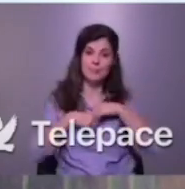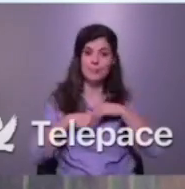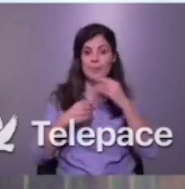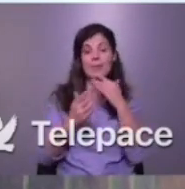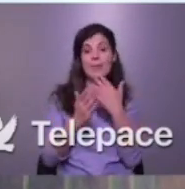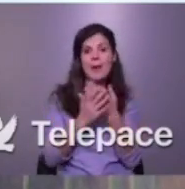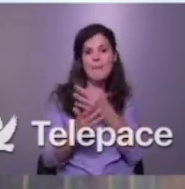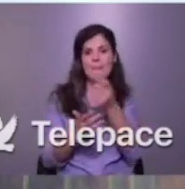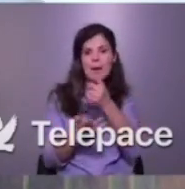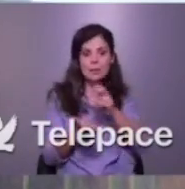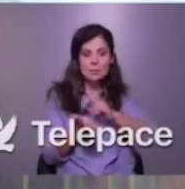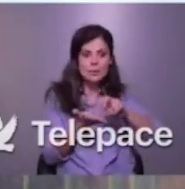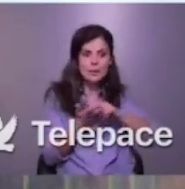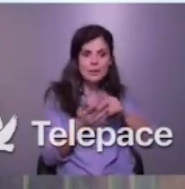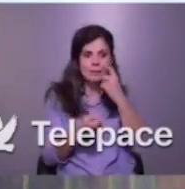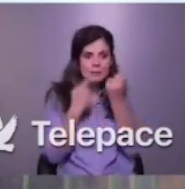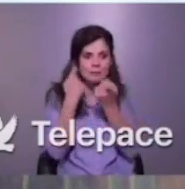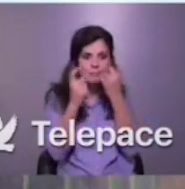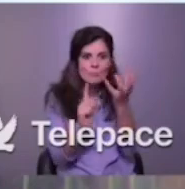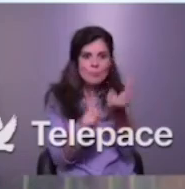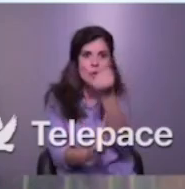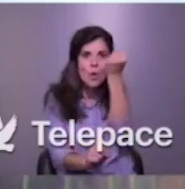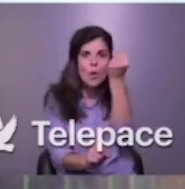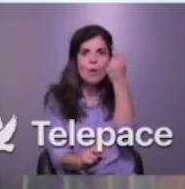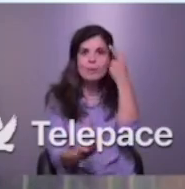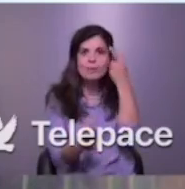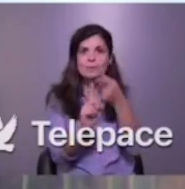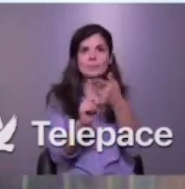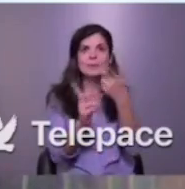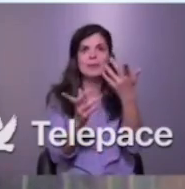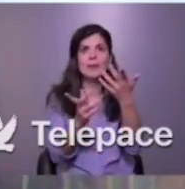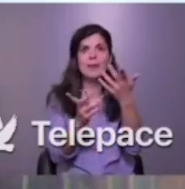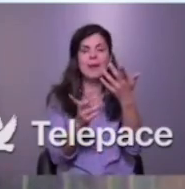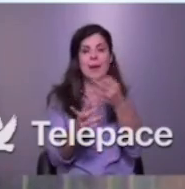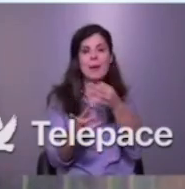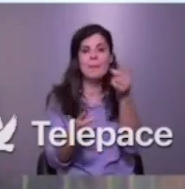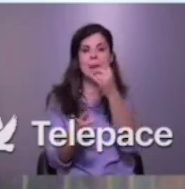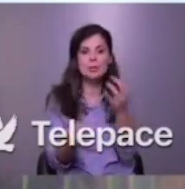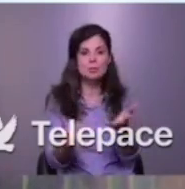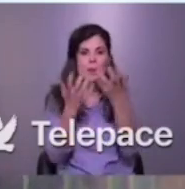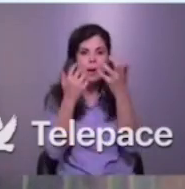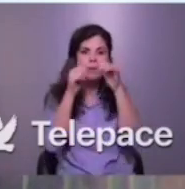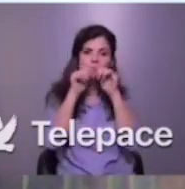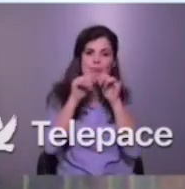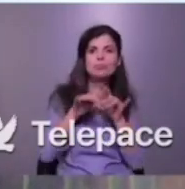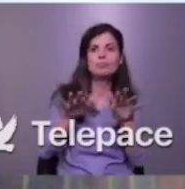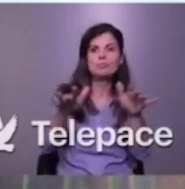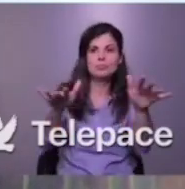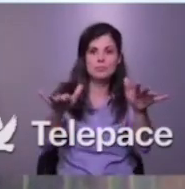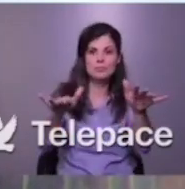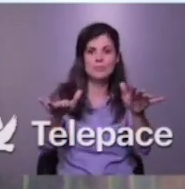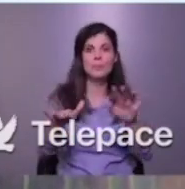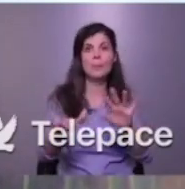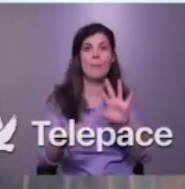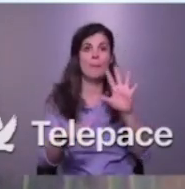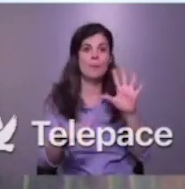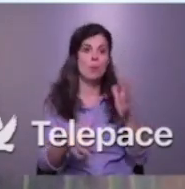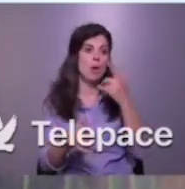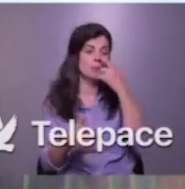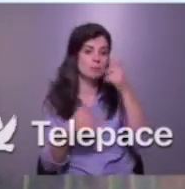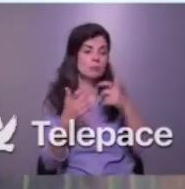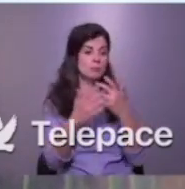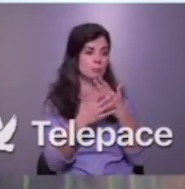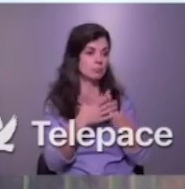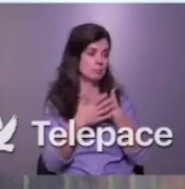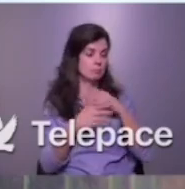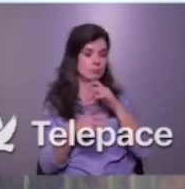peregrinos de paz, que sempre a buscam e que sempre a levam para transmitir àqueles por onde vamos. Enviando os seus discípulos